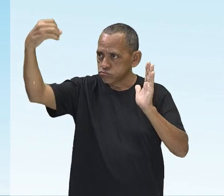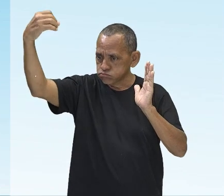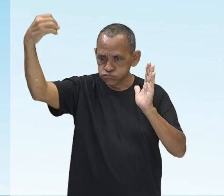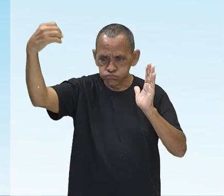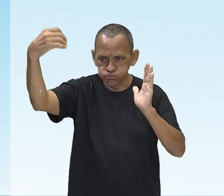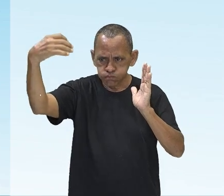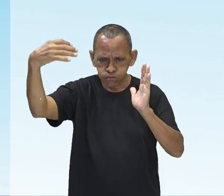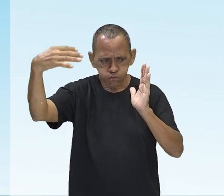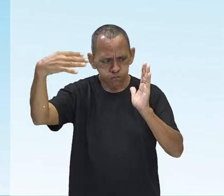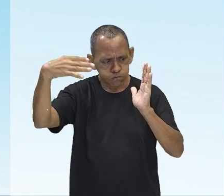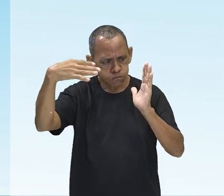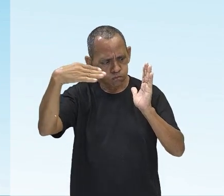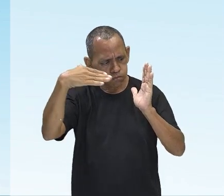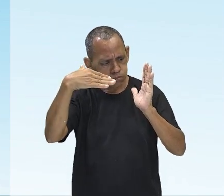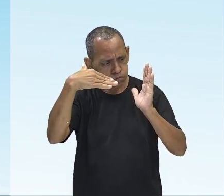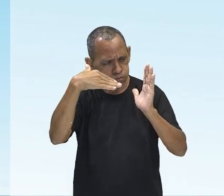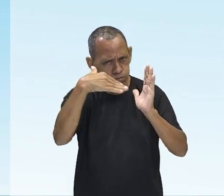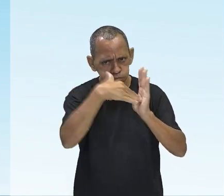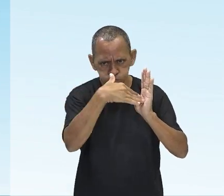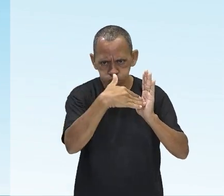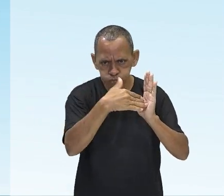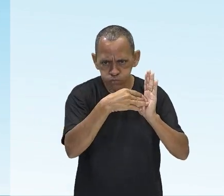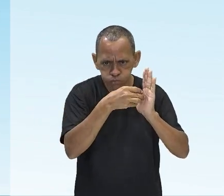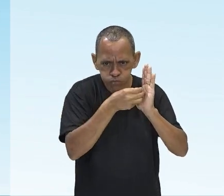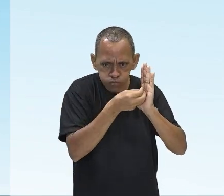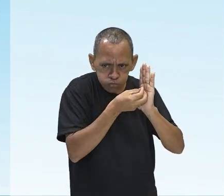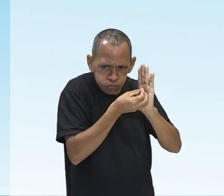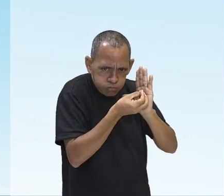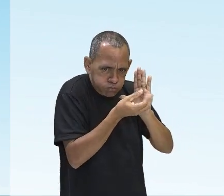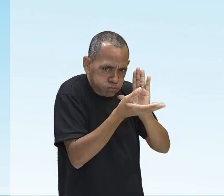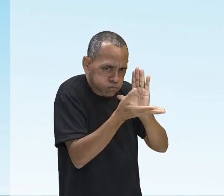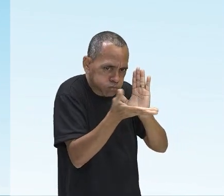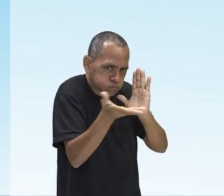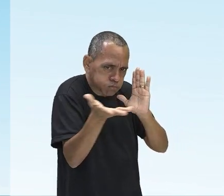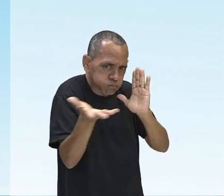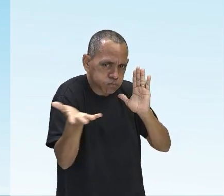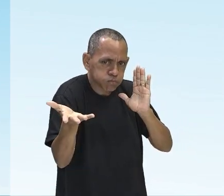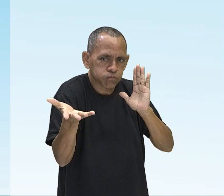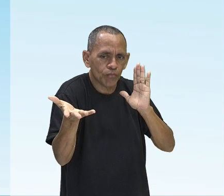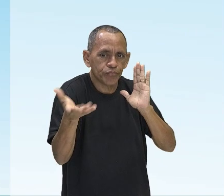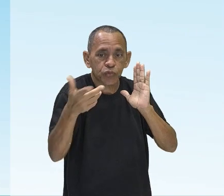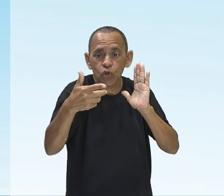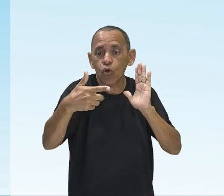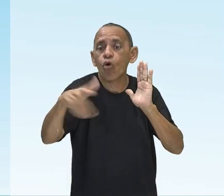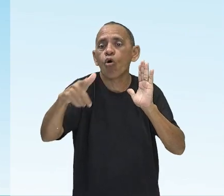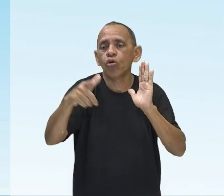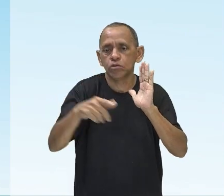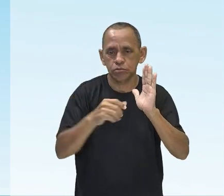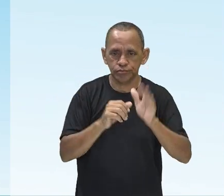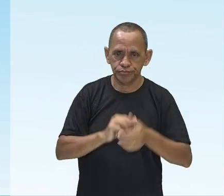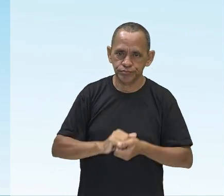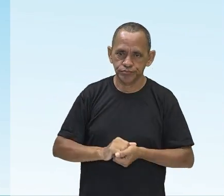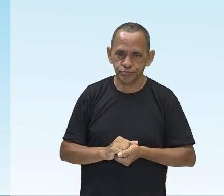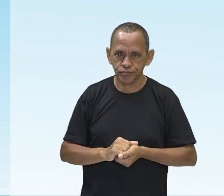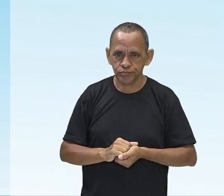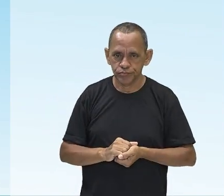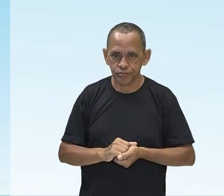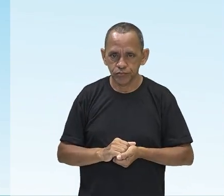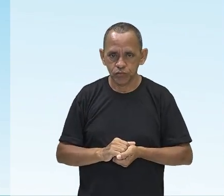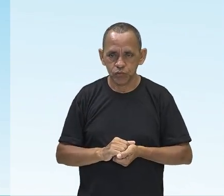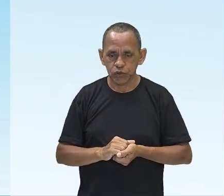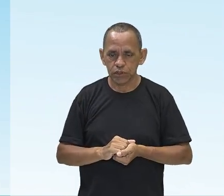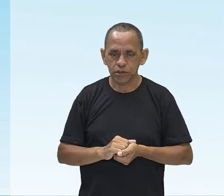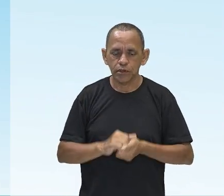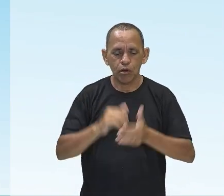convergem para um ponto, tá certo? Esse ponto onde todos os feixes de luz aí estão se encontrando, nós chamamos de foco, tá